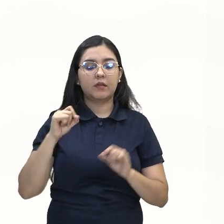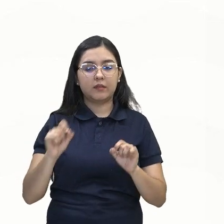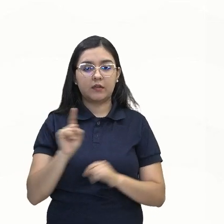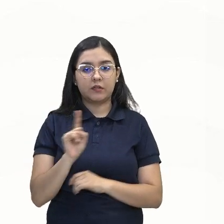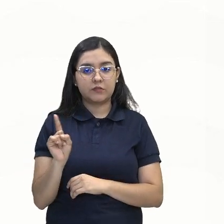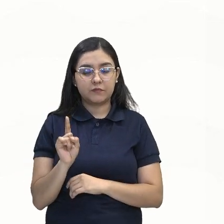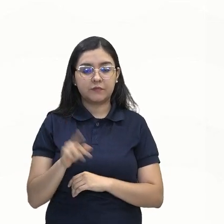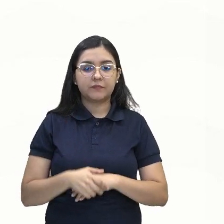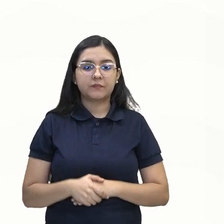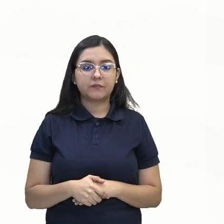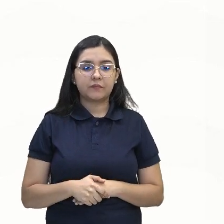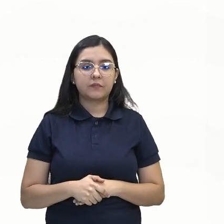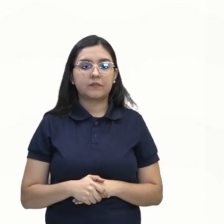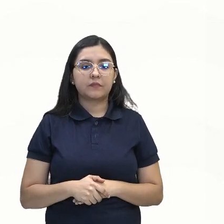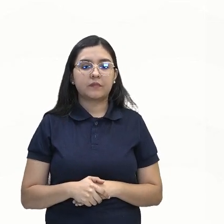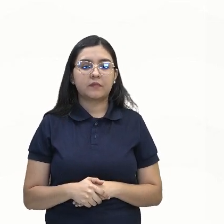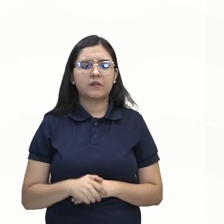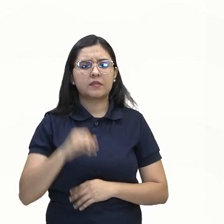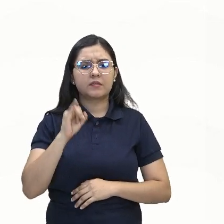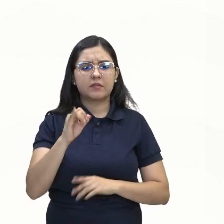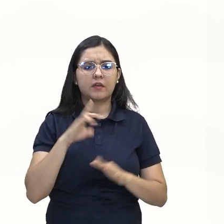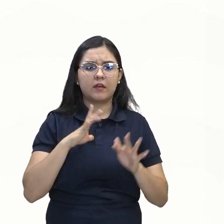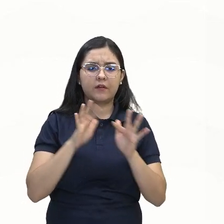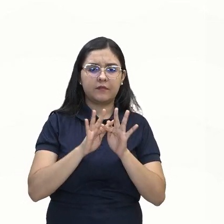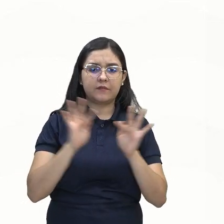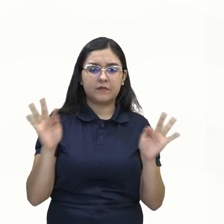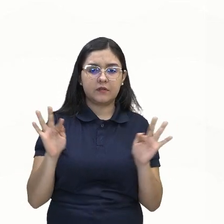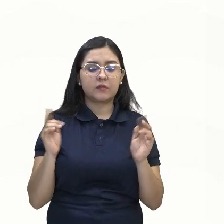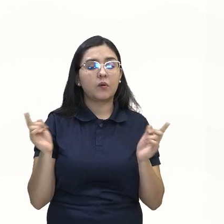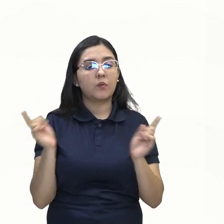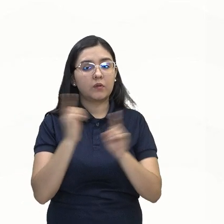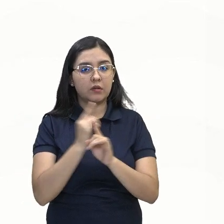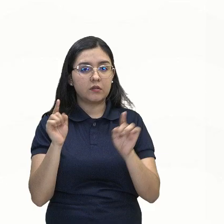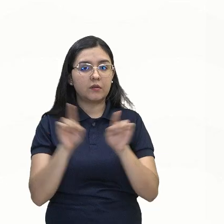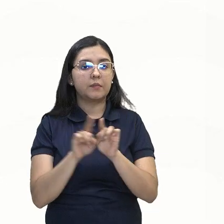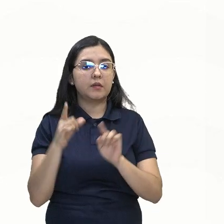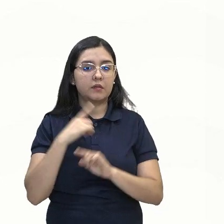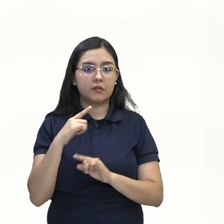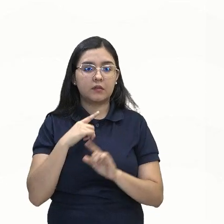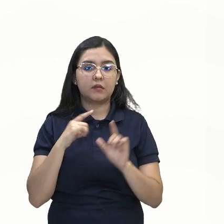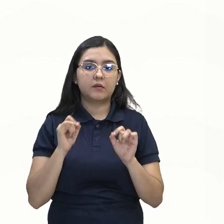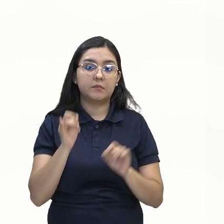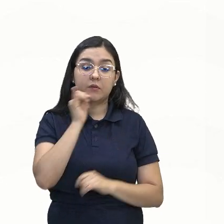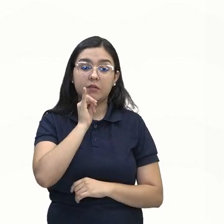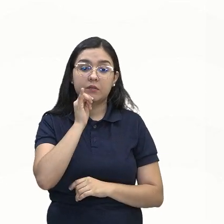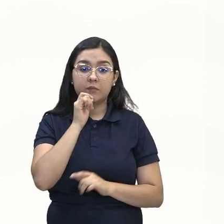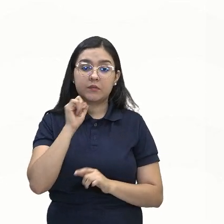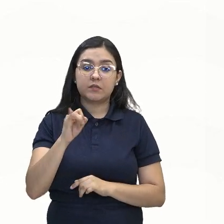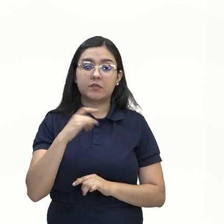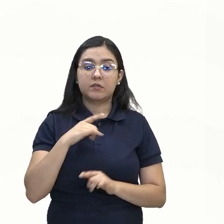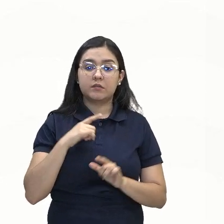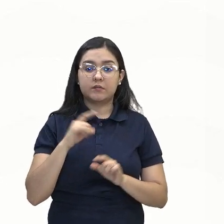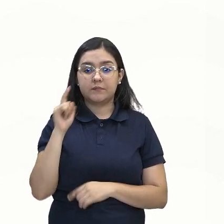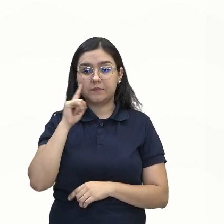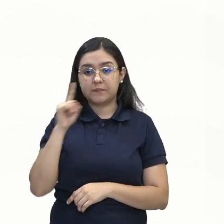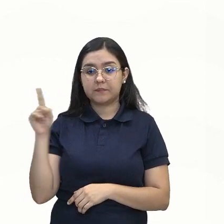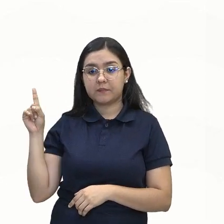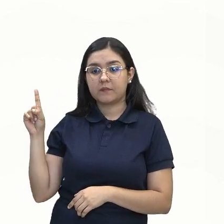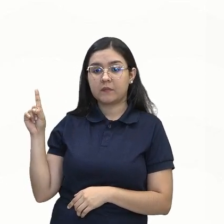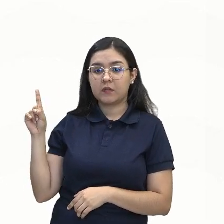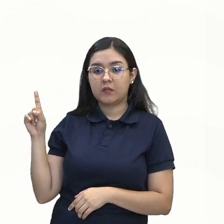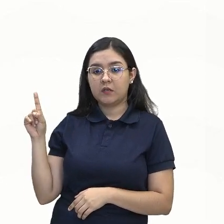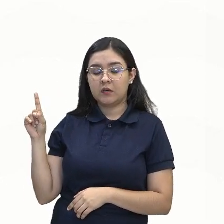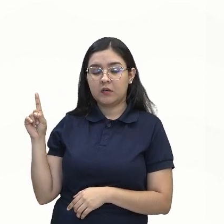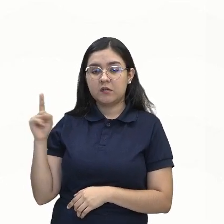negativa. Se a frase, né, se for o contrário, também existe. Olha só, se a minha primeira parte aqui, ó, como é o caso,